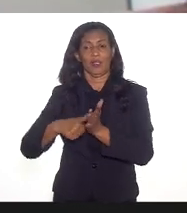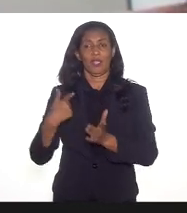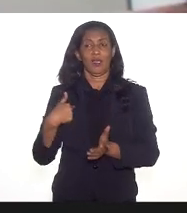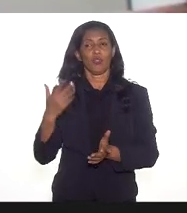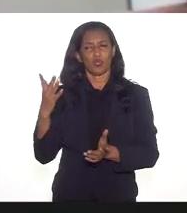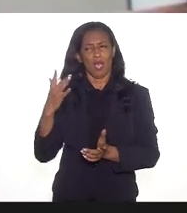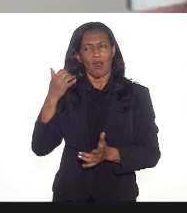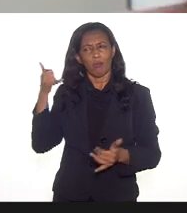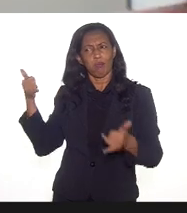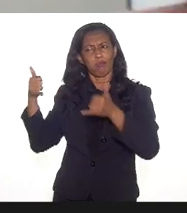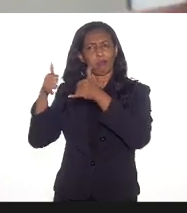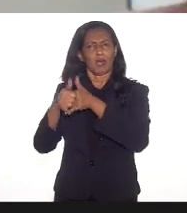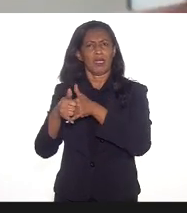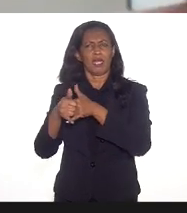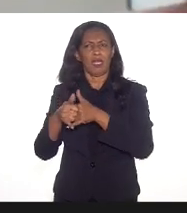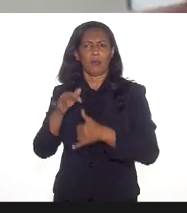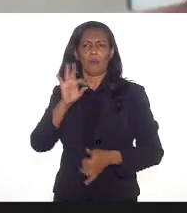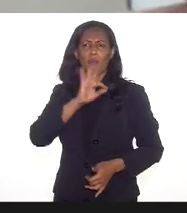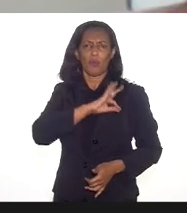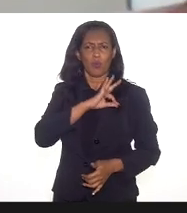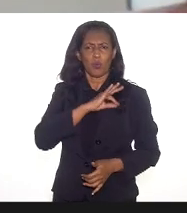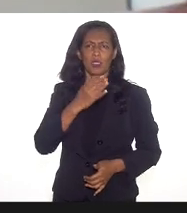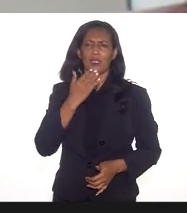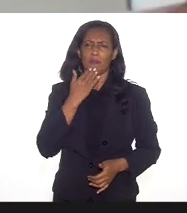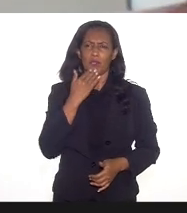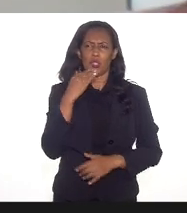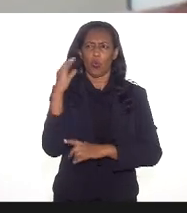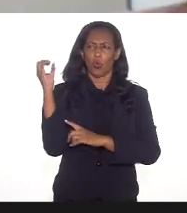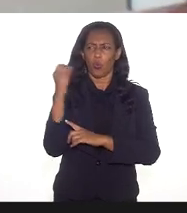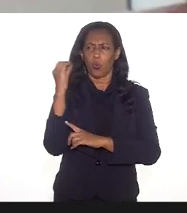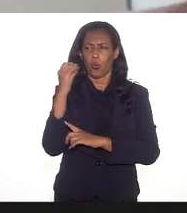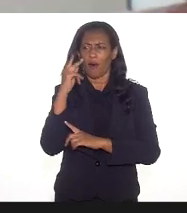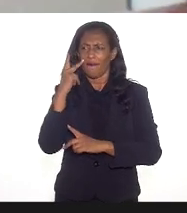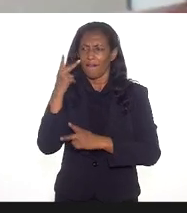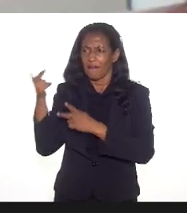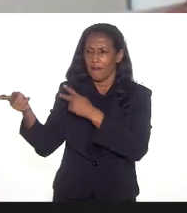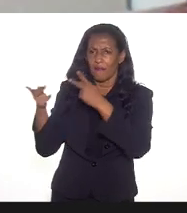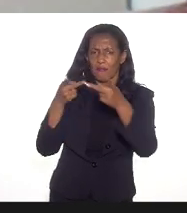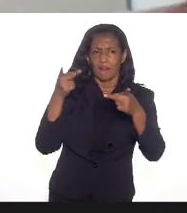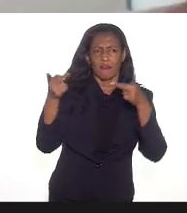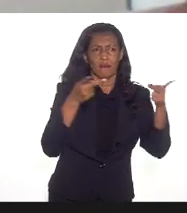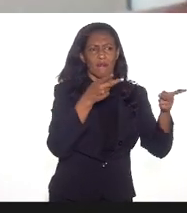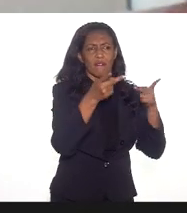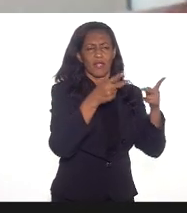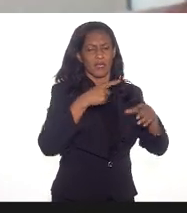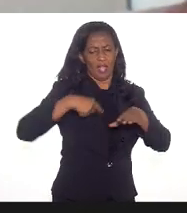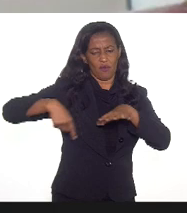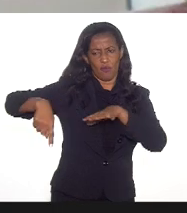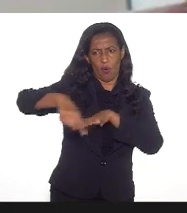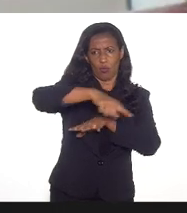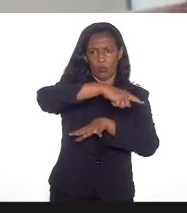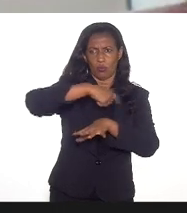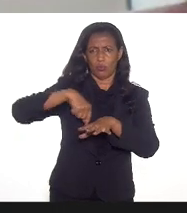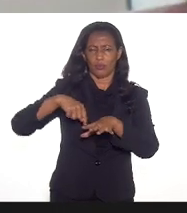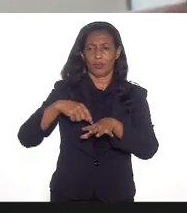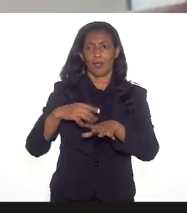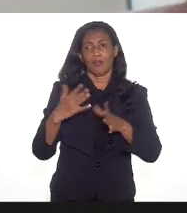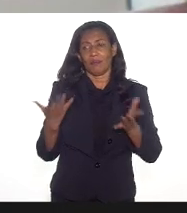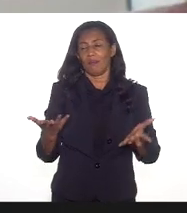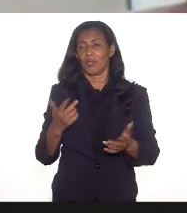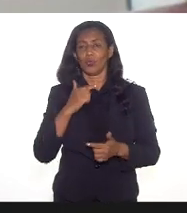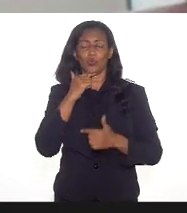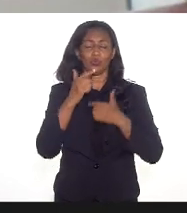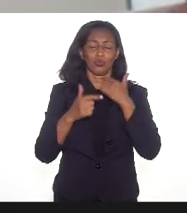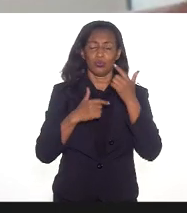pedi para alguns batalhões fazerem, né, uma vigilância mais próxima das unidades da FAETEC, mas isso não tem dado efeito.